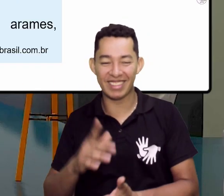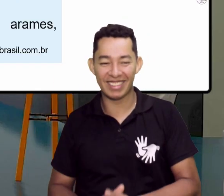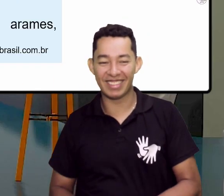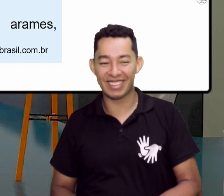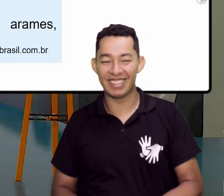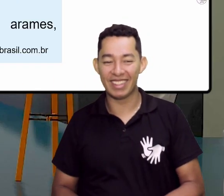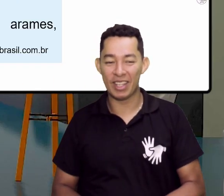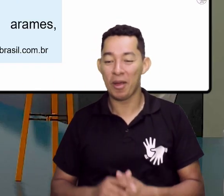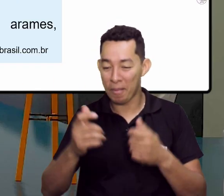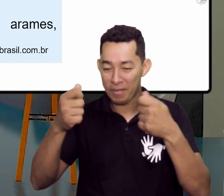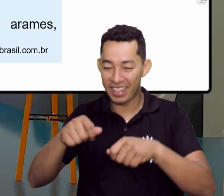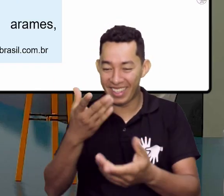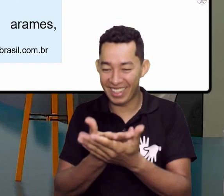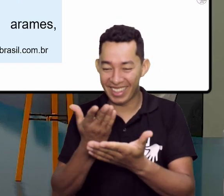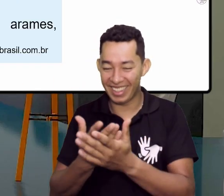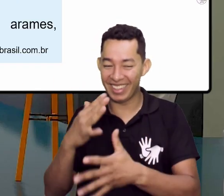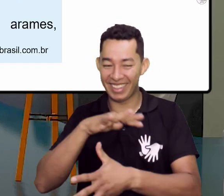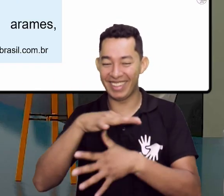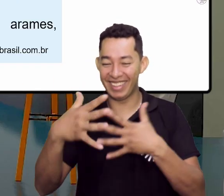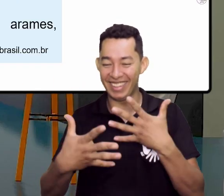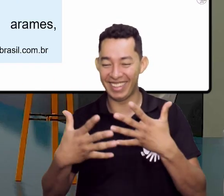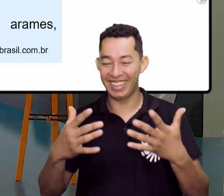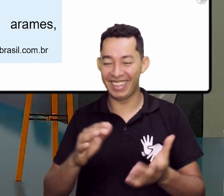Eu preciso estudar Libra, já vi.